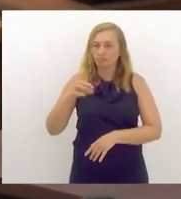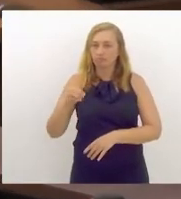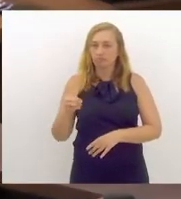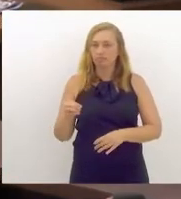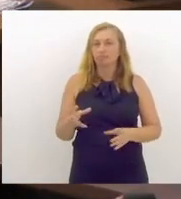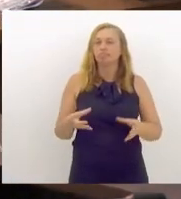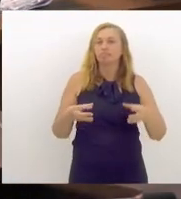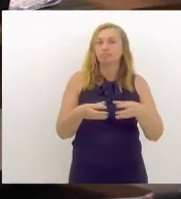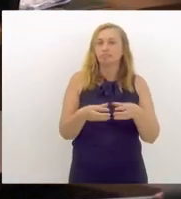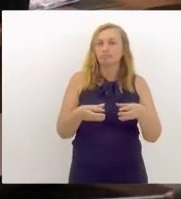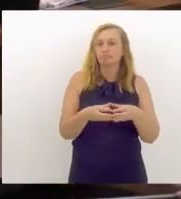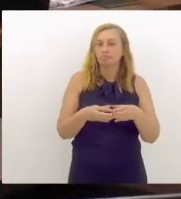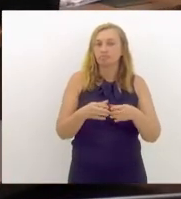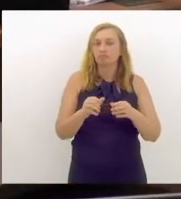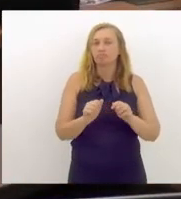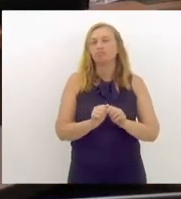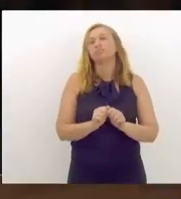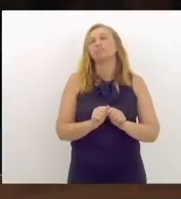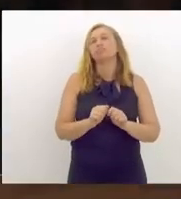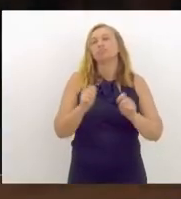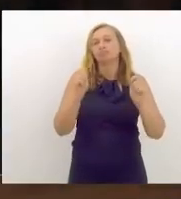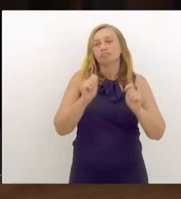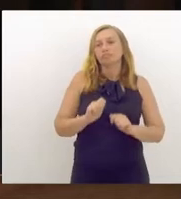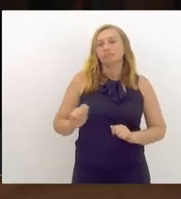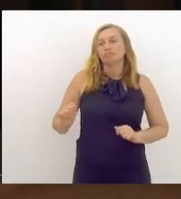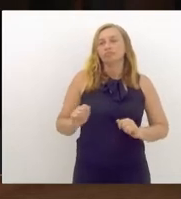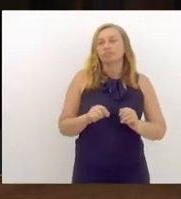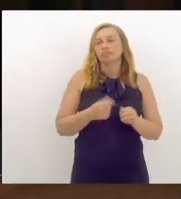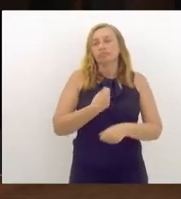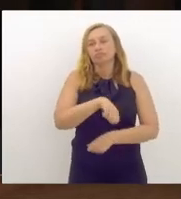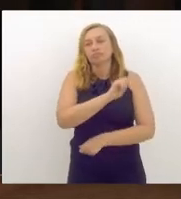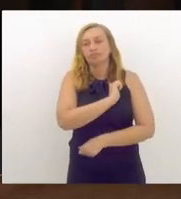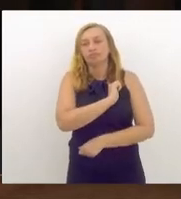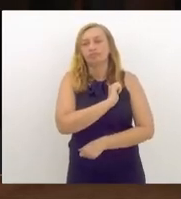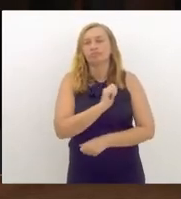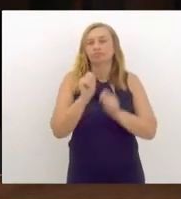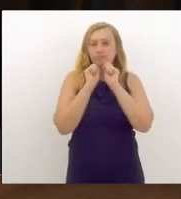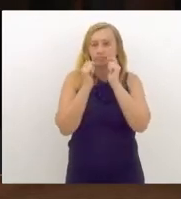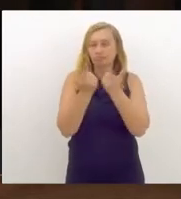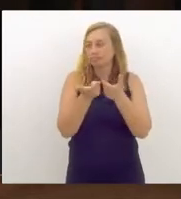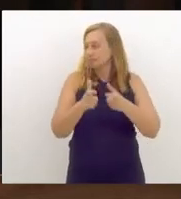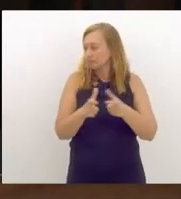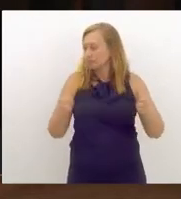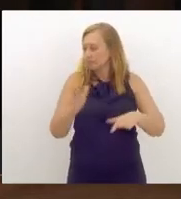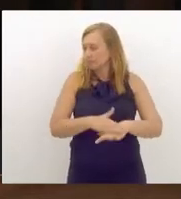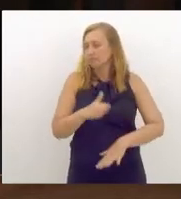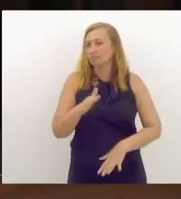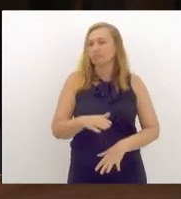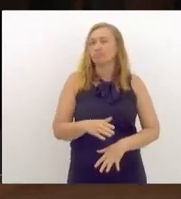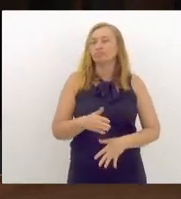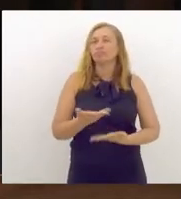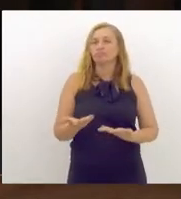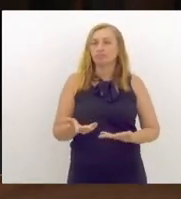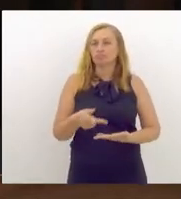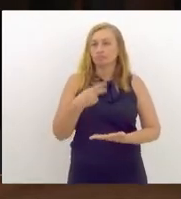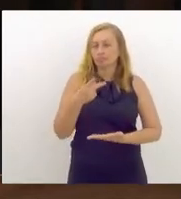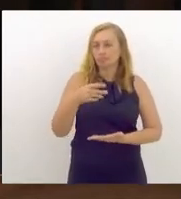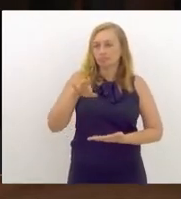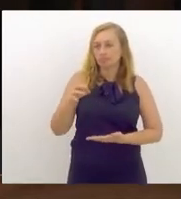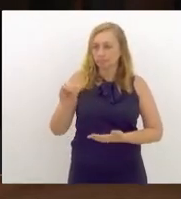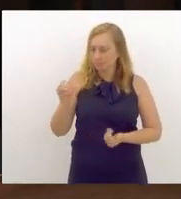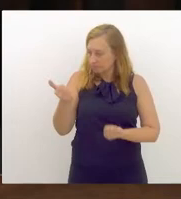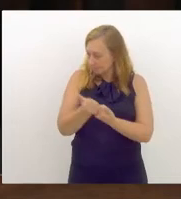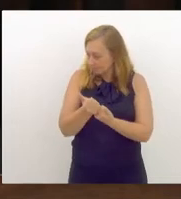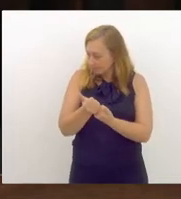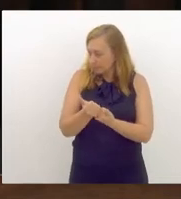aqui para Assessoria fiscal da alerj isso só isso engrandeceu né porque aí faço já votos aqui o Mauro tem meu